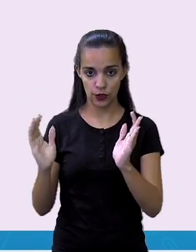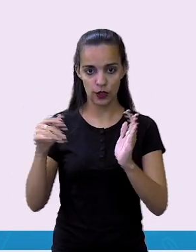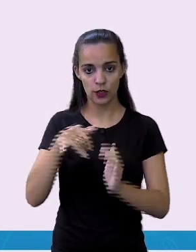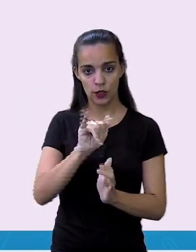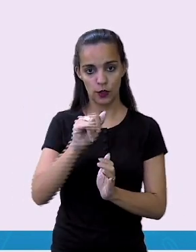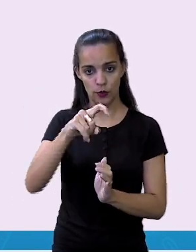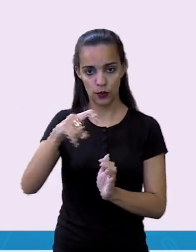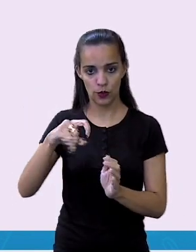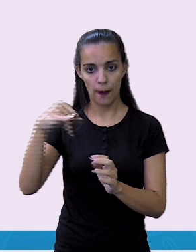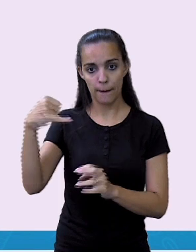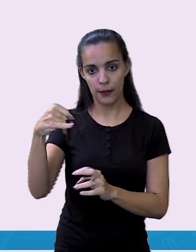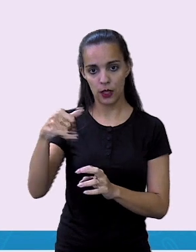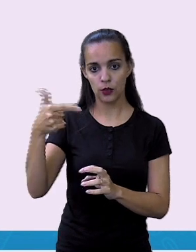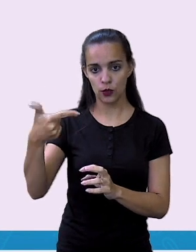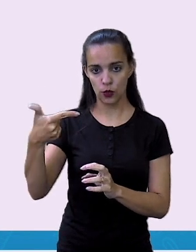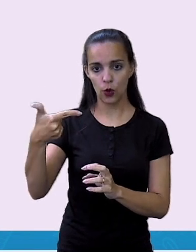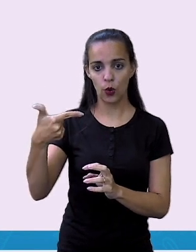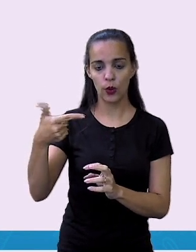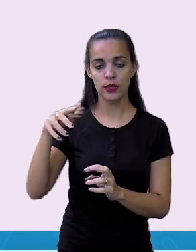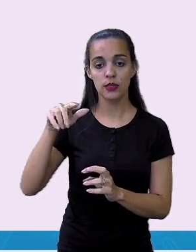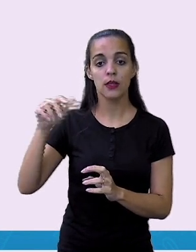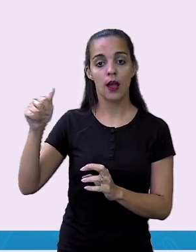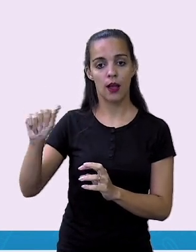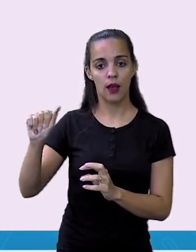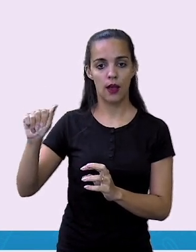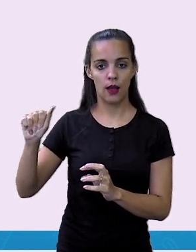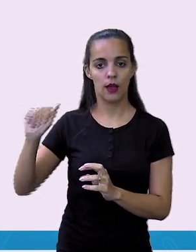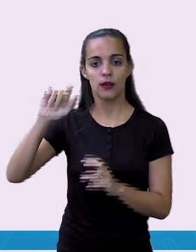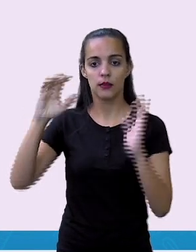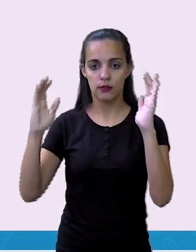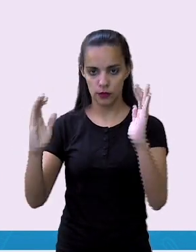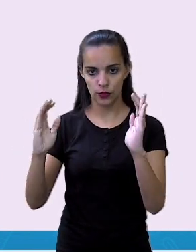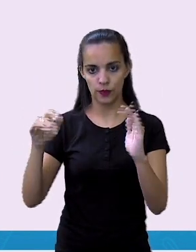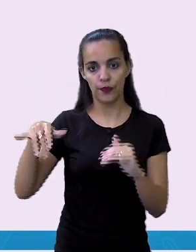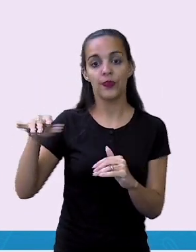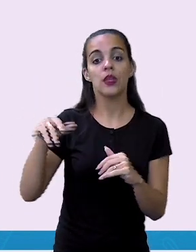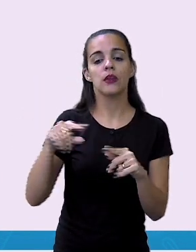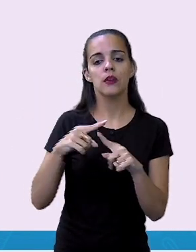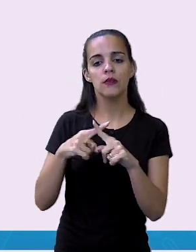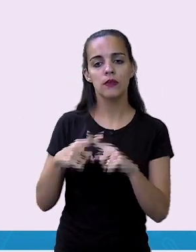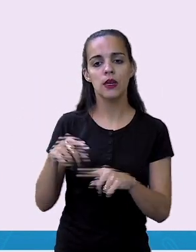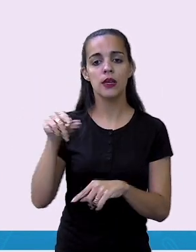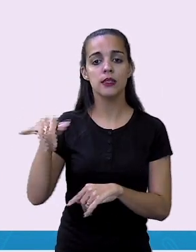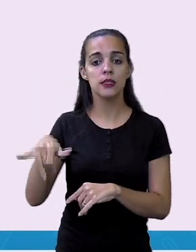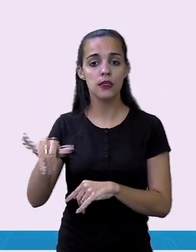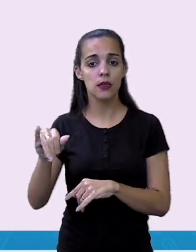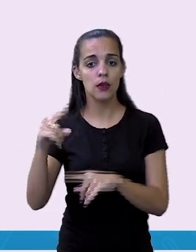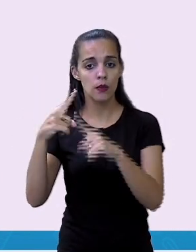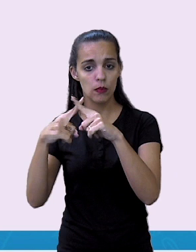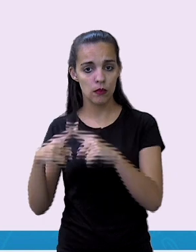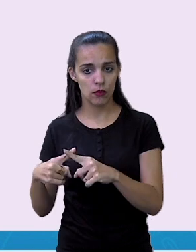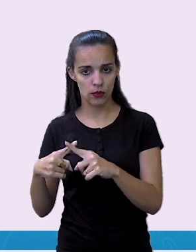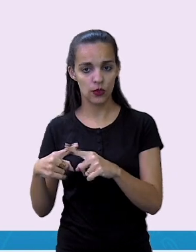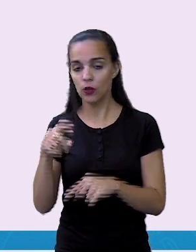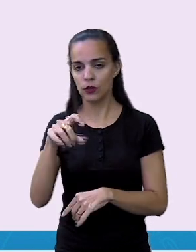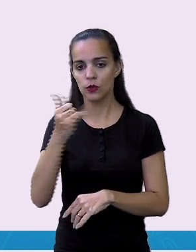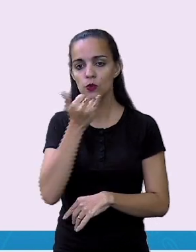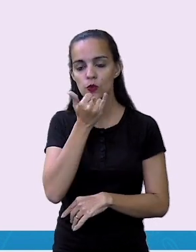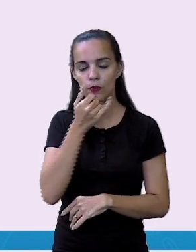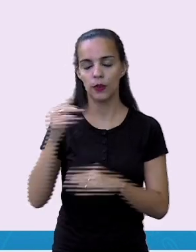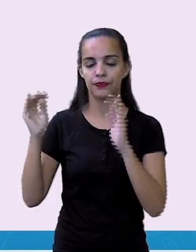YX menos 2A, que multiplica YX mais